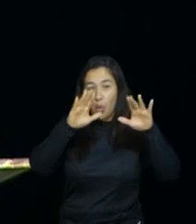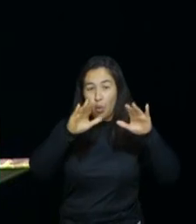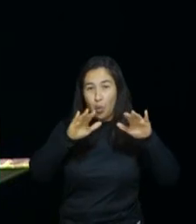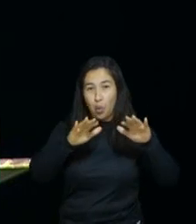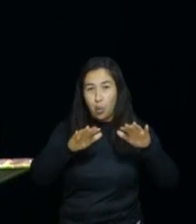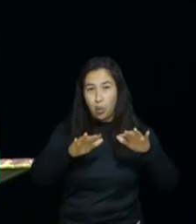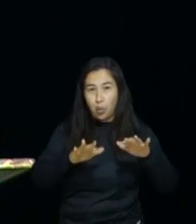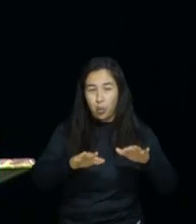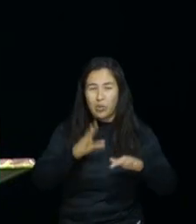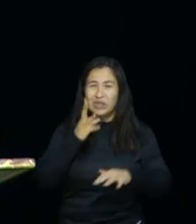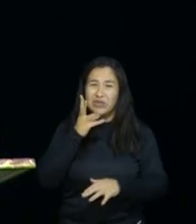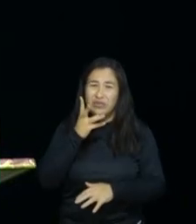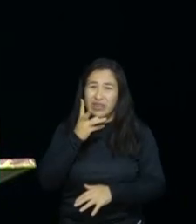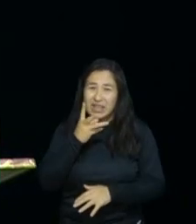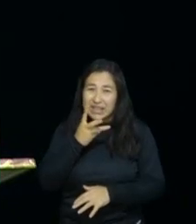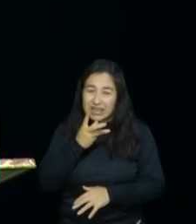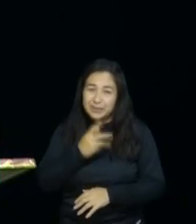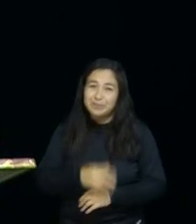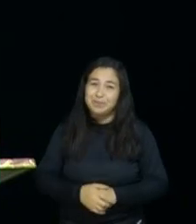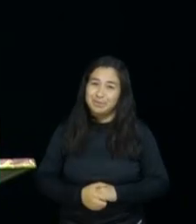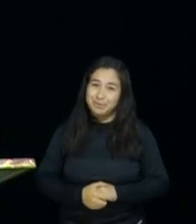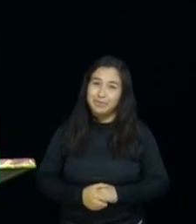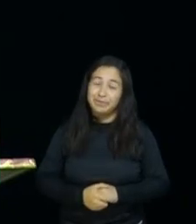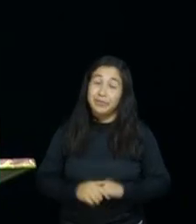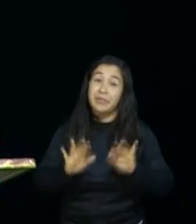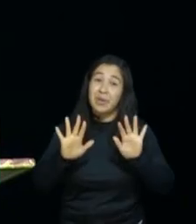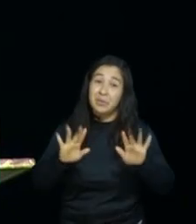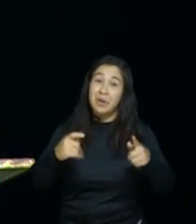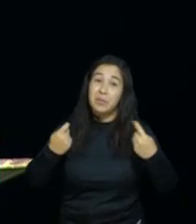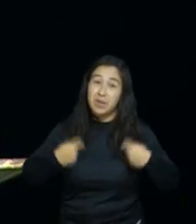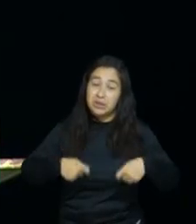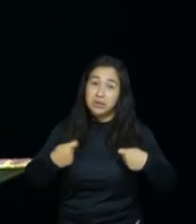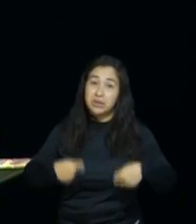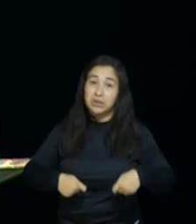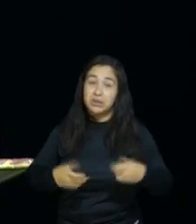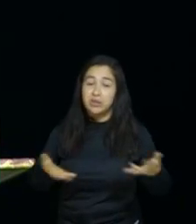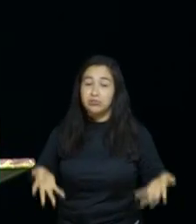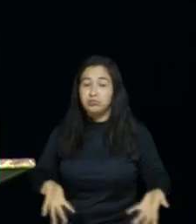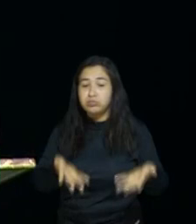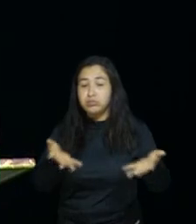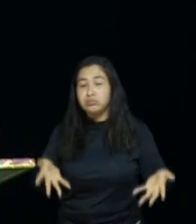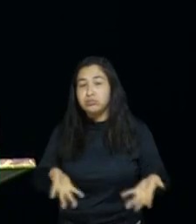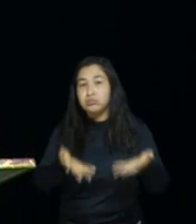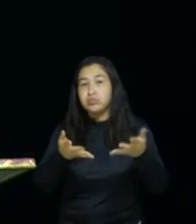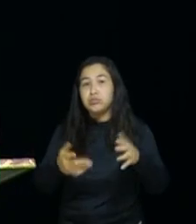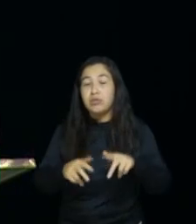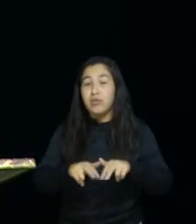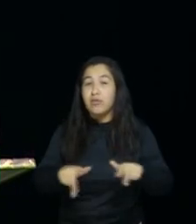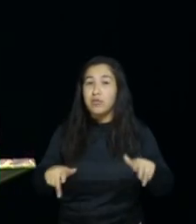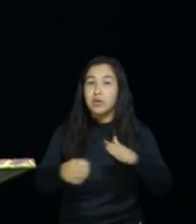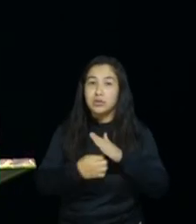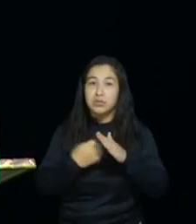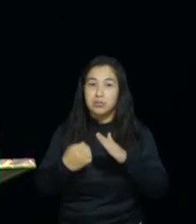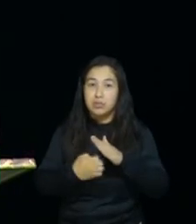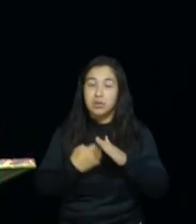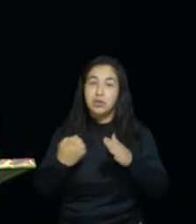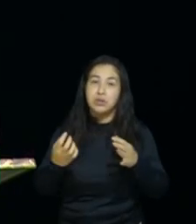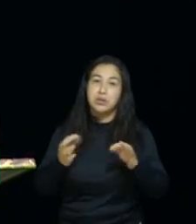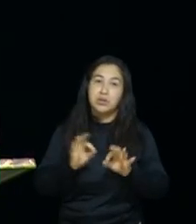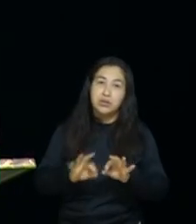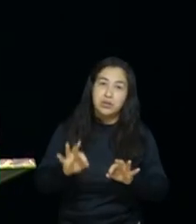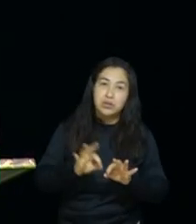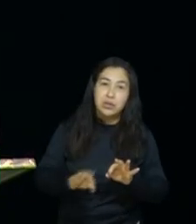precedentes, mas é preciso aqui a gente exaltar muitas empresas, muitas entidades que estão